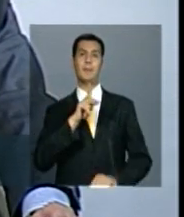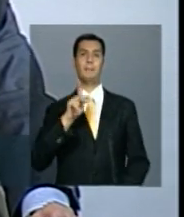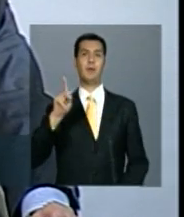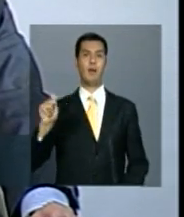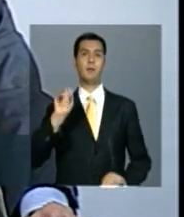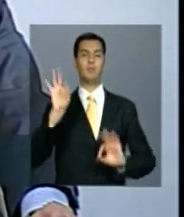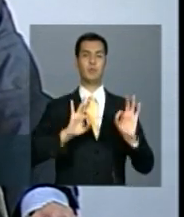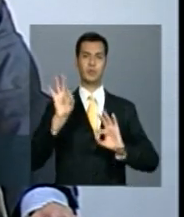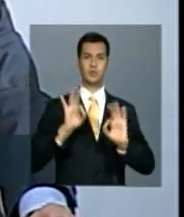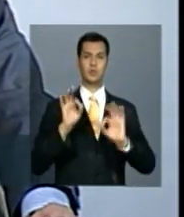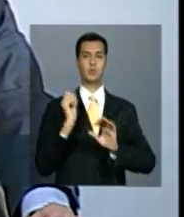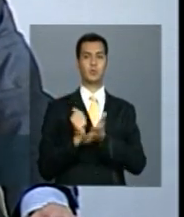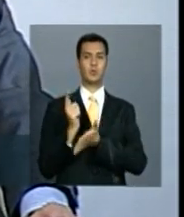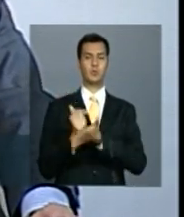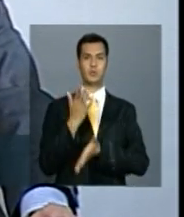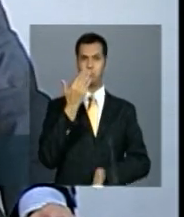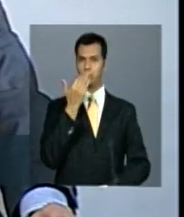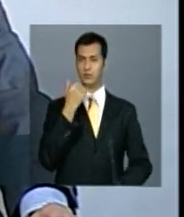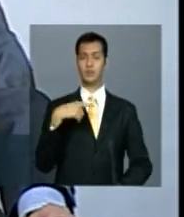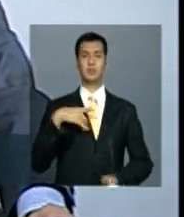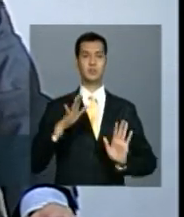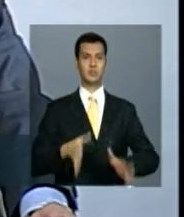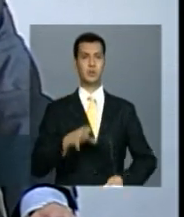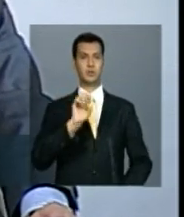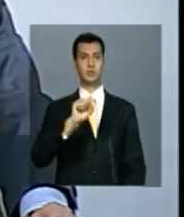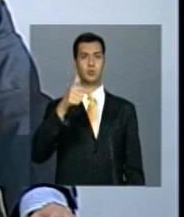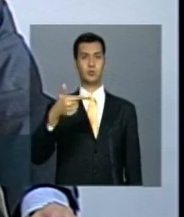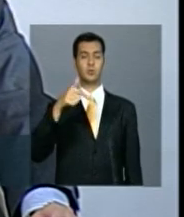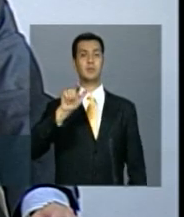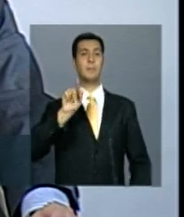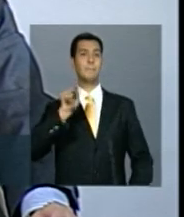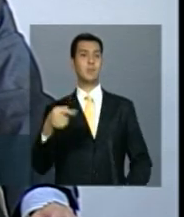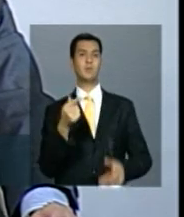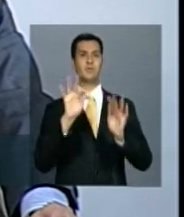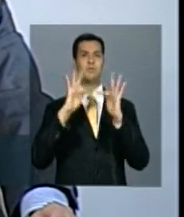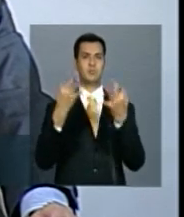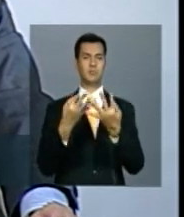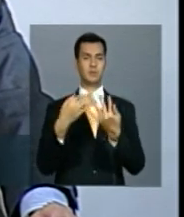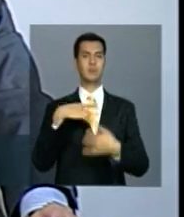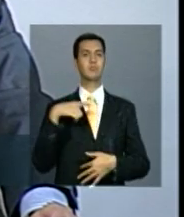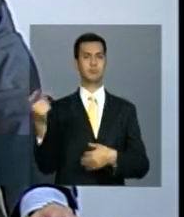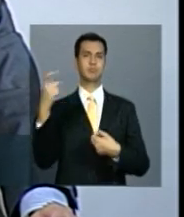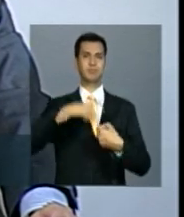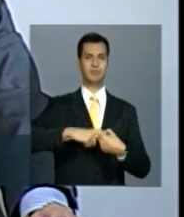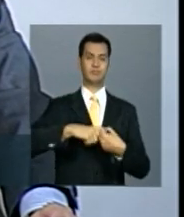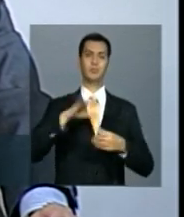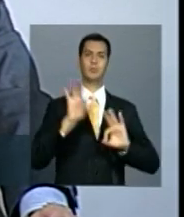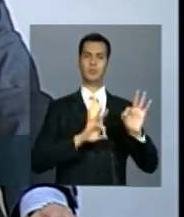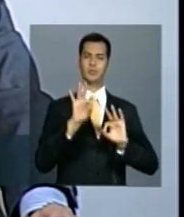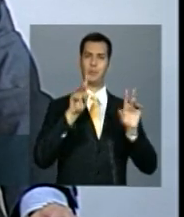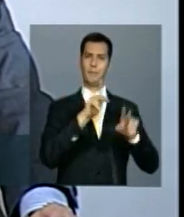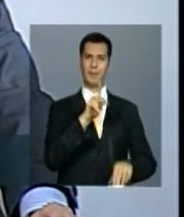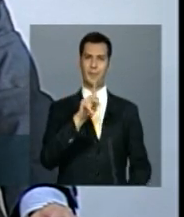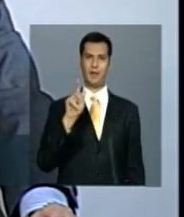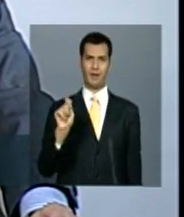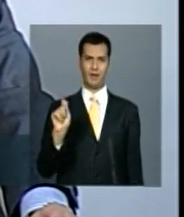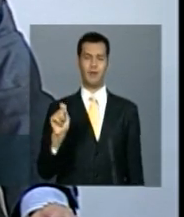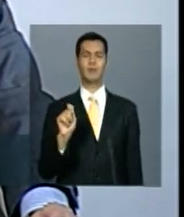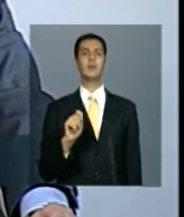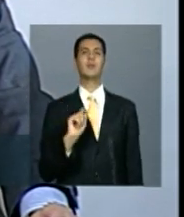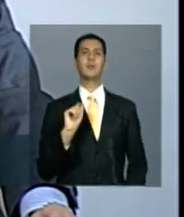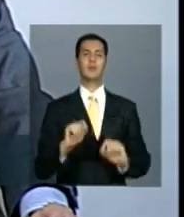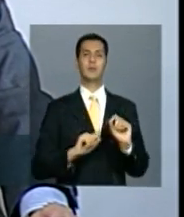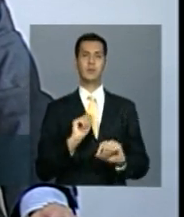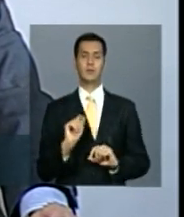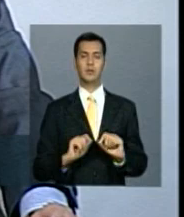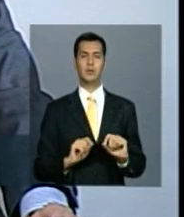882.000 famílias do Brasil sem miséria incluídas no programa de aquisição de de alimentos no paa e